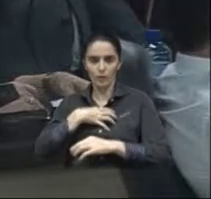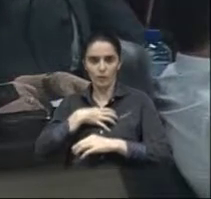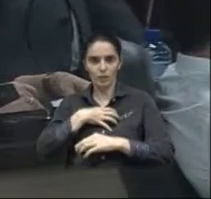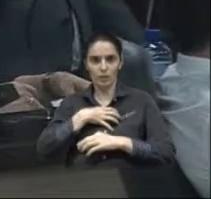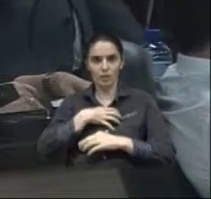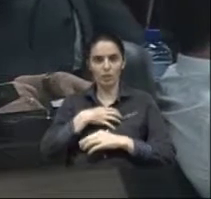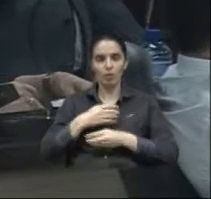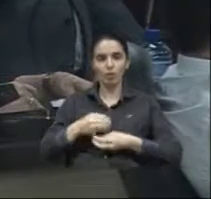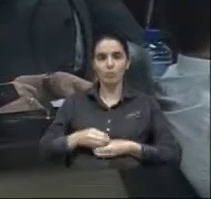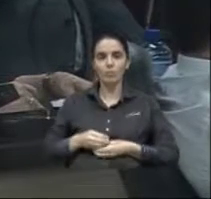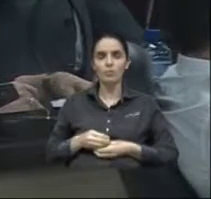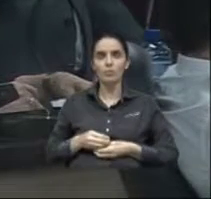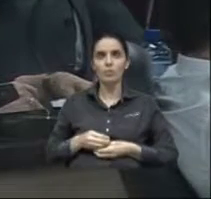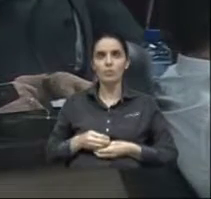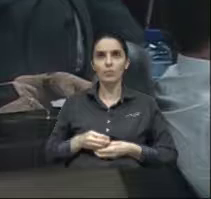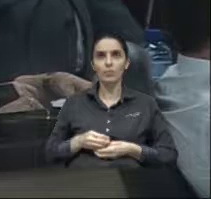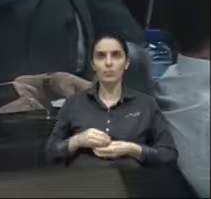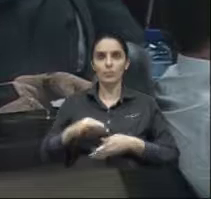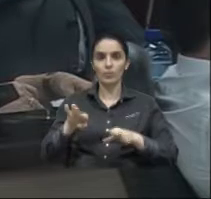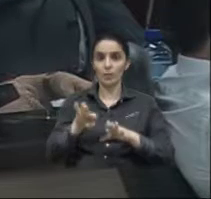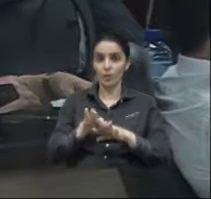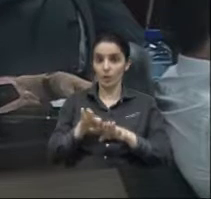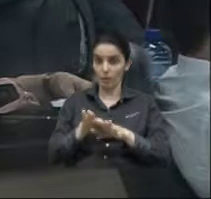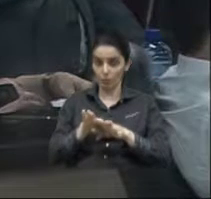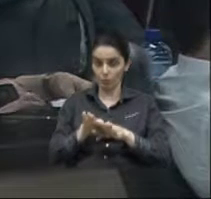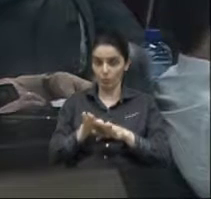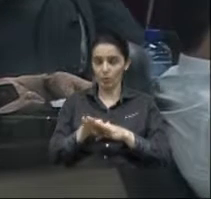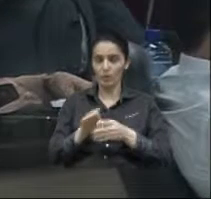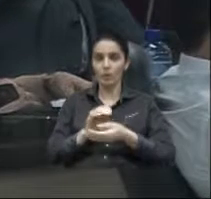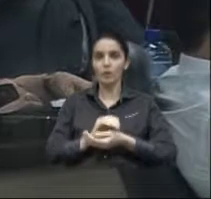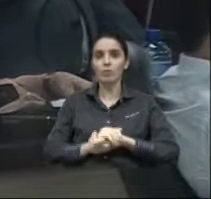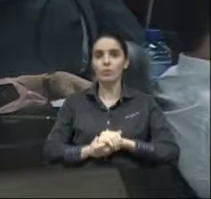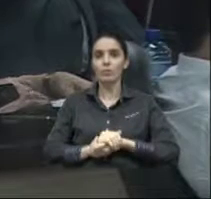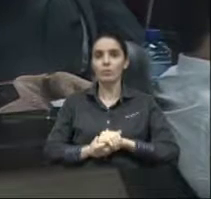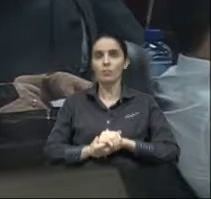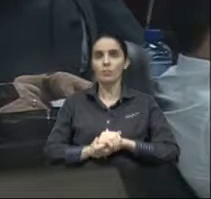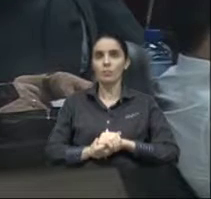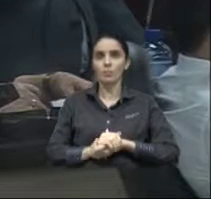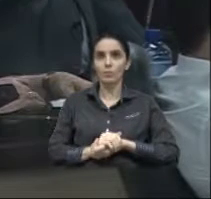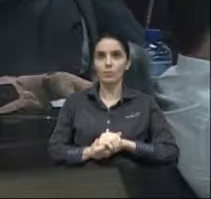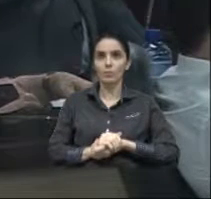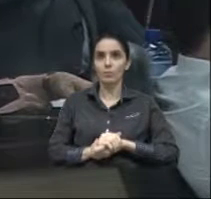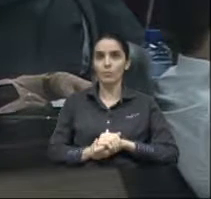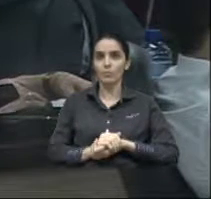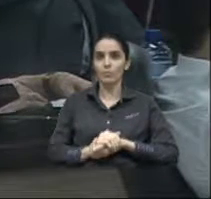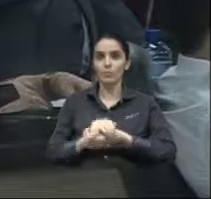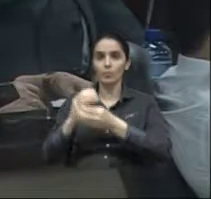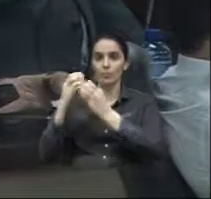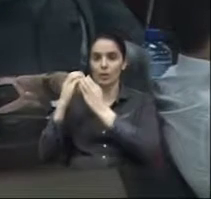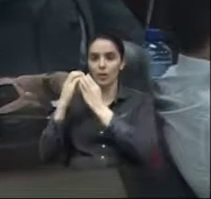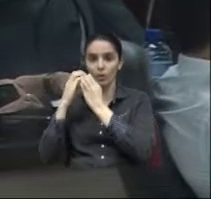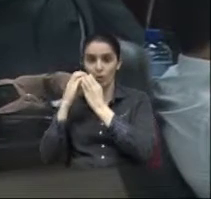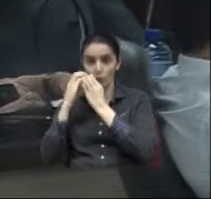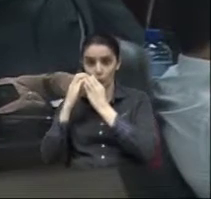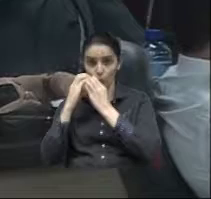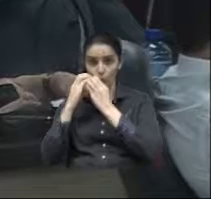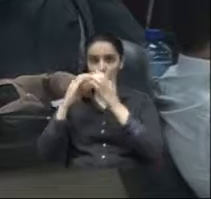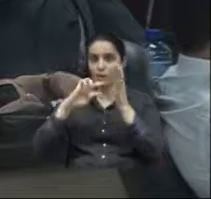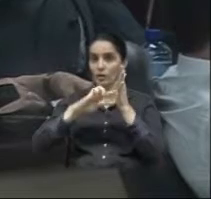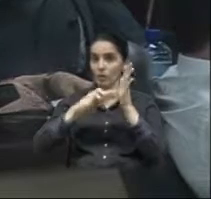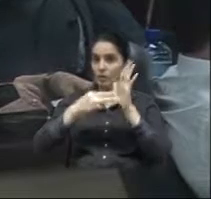e poder também, em seu nome, Mir, representar todos os vereadores dessa casa.